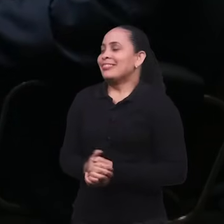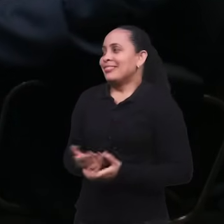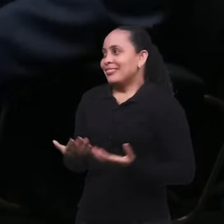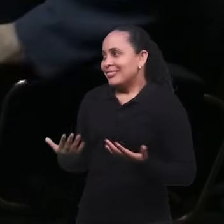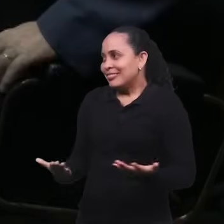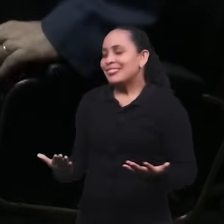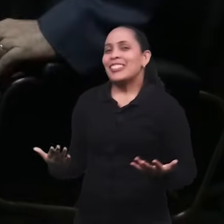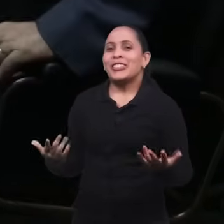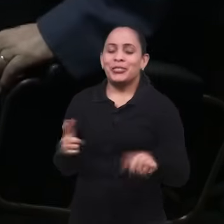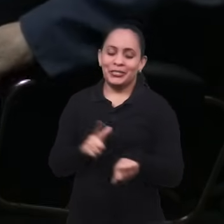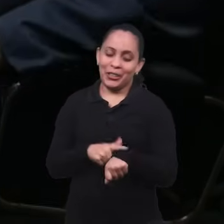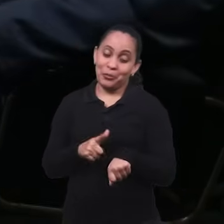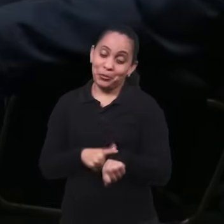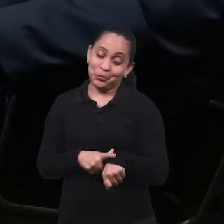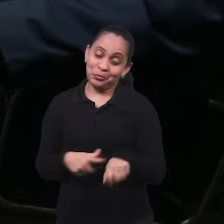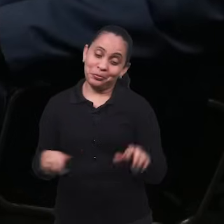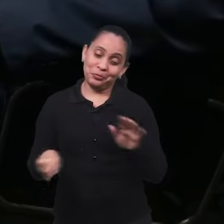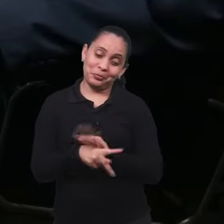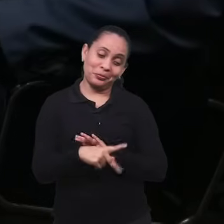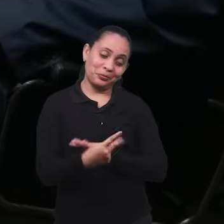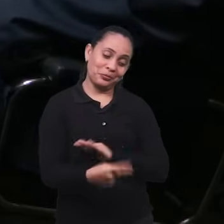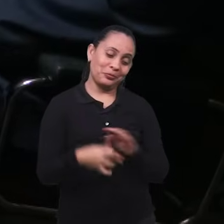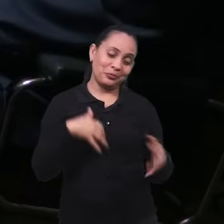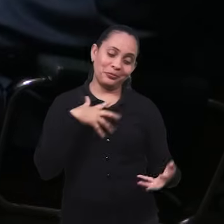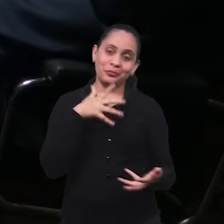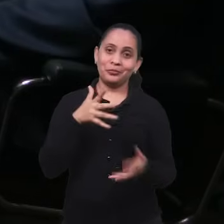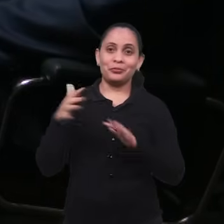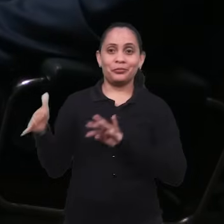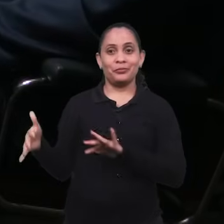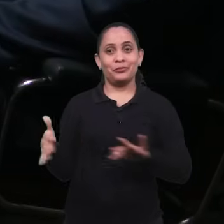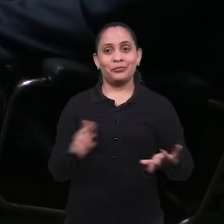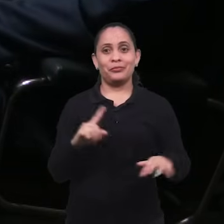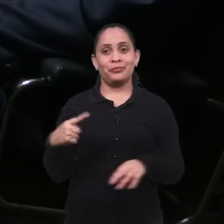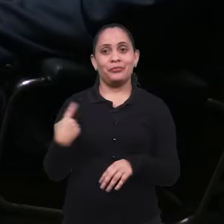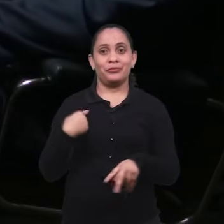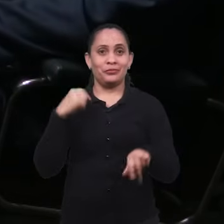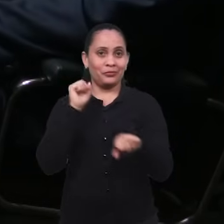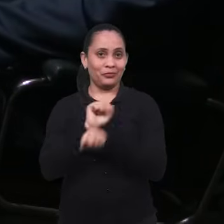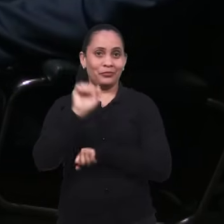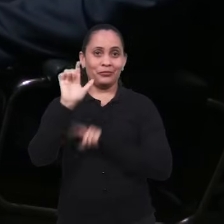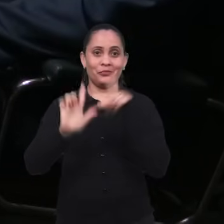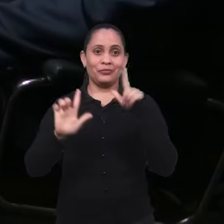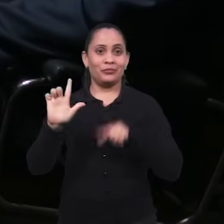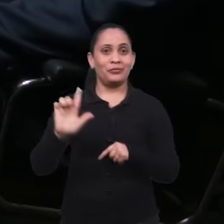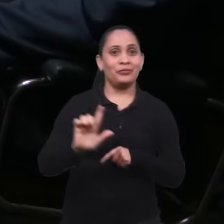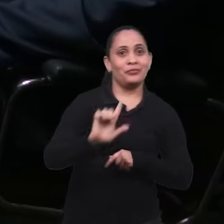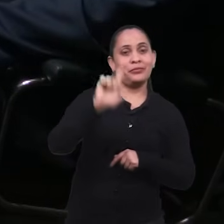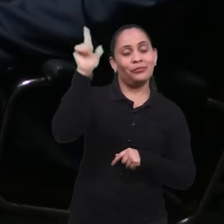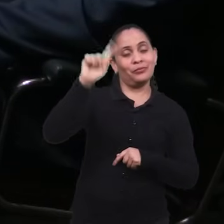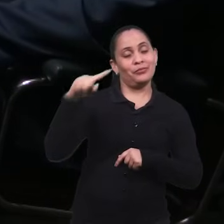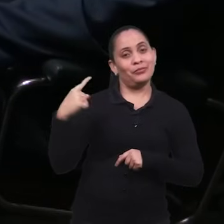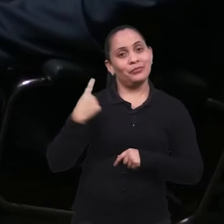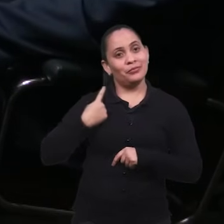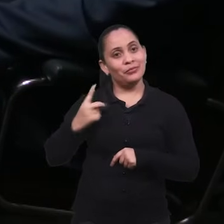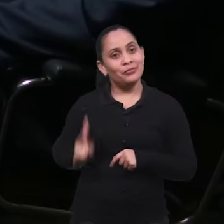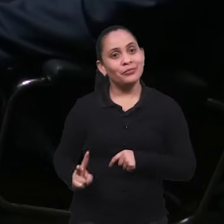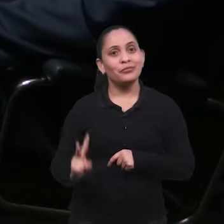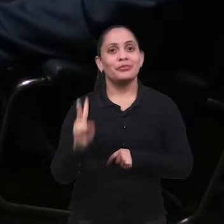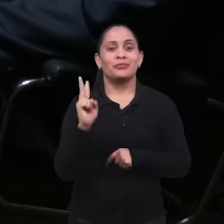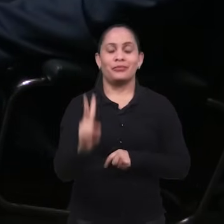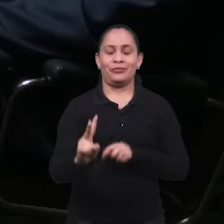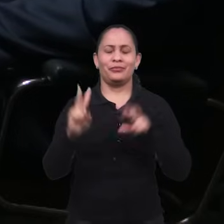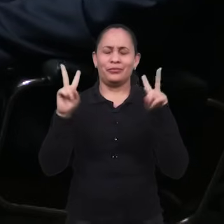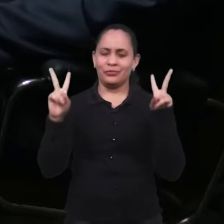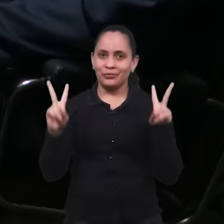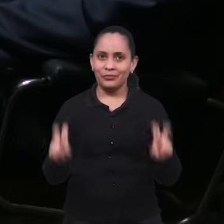É o tempo relativo do homem. É o tempo relativo do homem. Então a gente para por aqui. No próximo programa, a gente